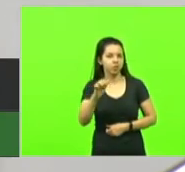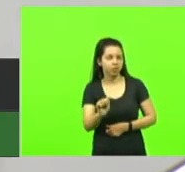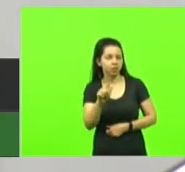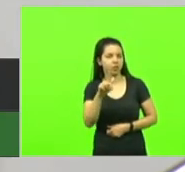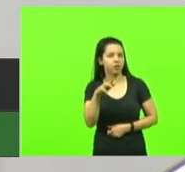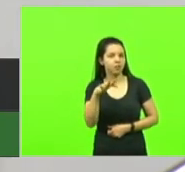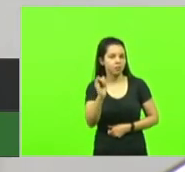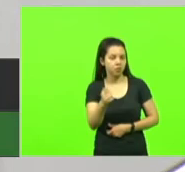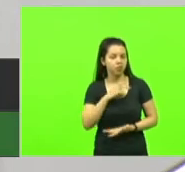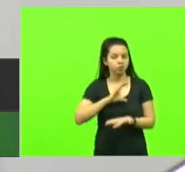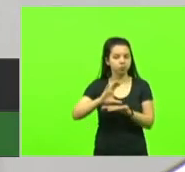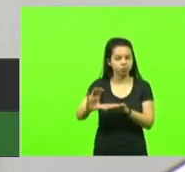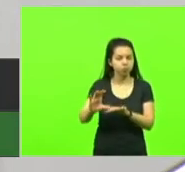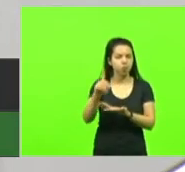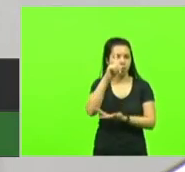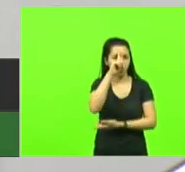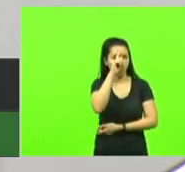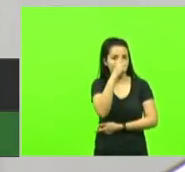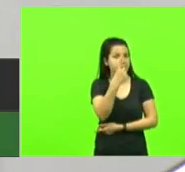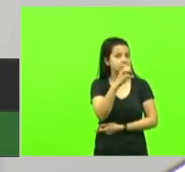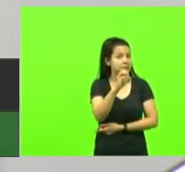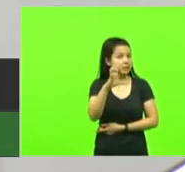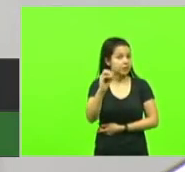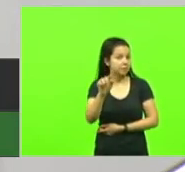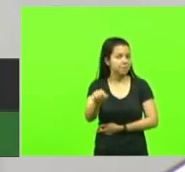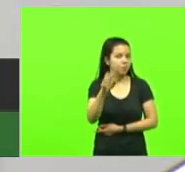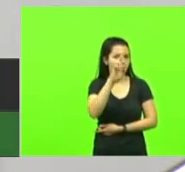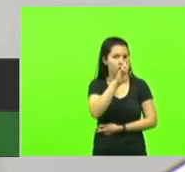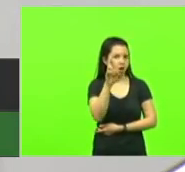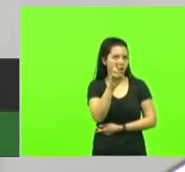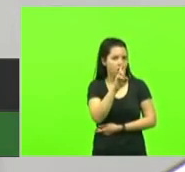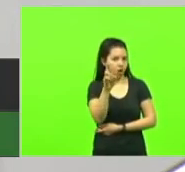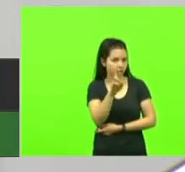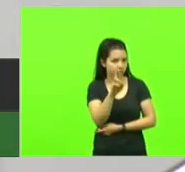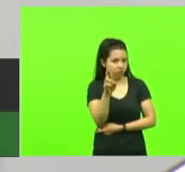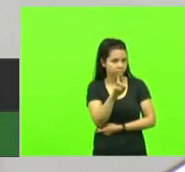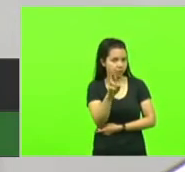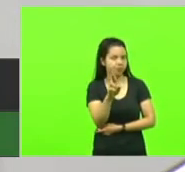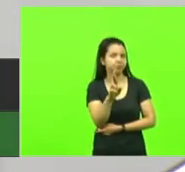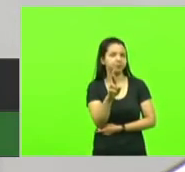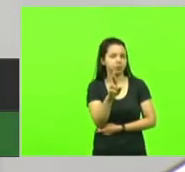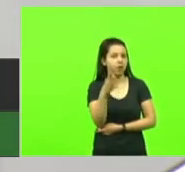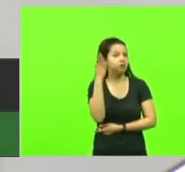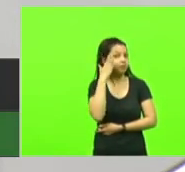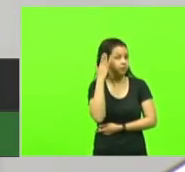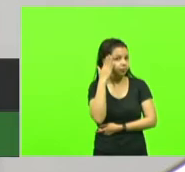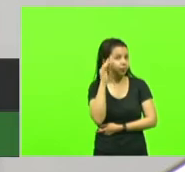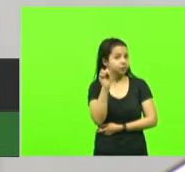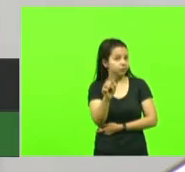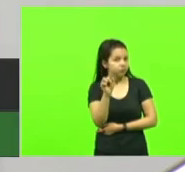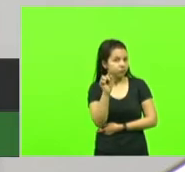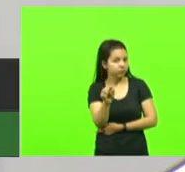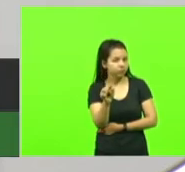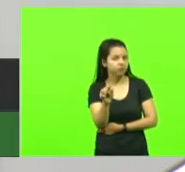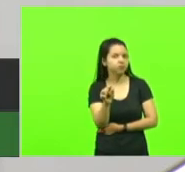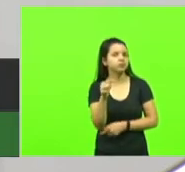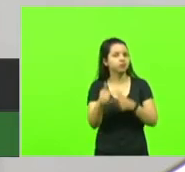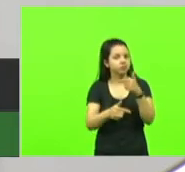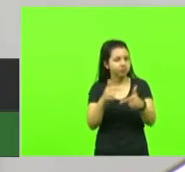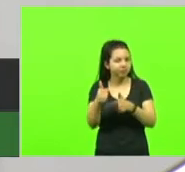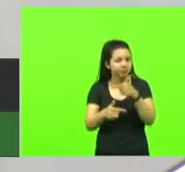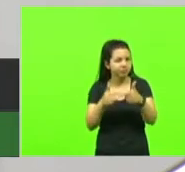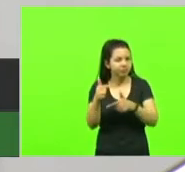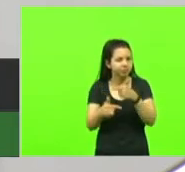hospital R$ 100 mil, deputado José Milton Schaefer. E eu sei que o senhor, Vossa Excelência, trabalha muito na questão